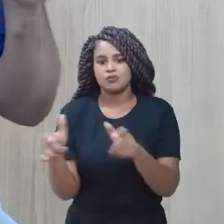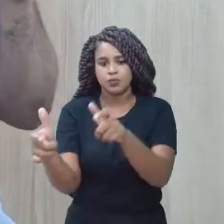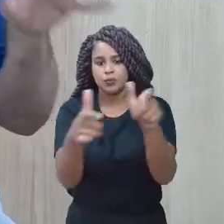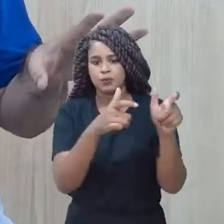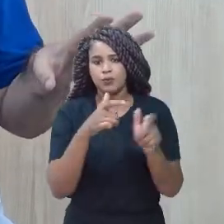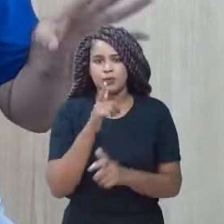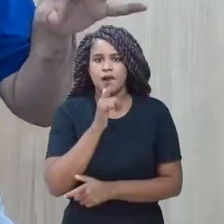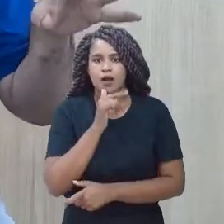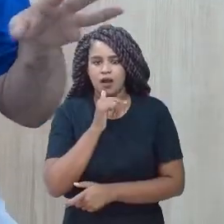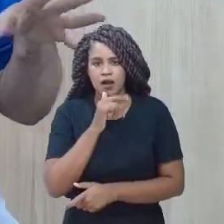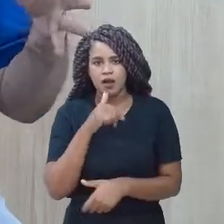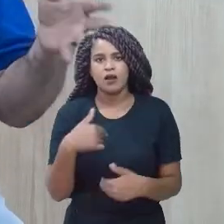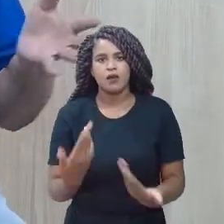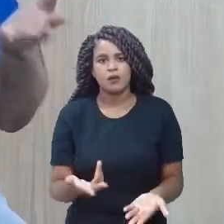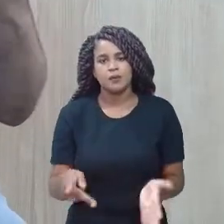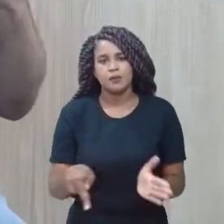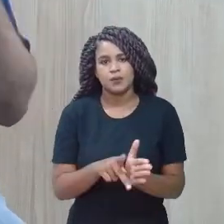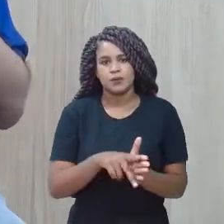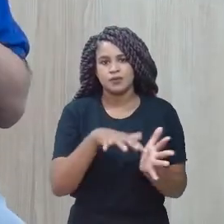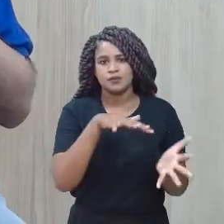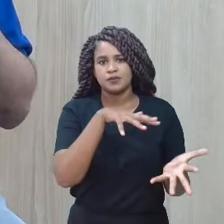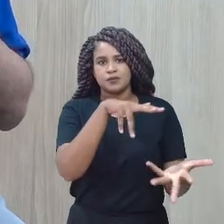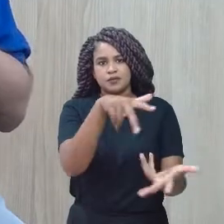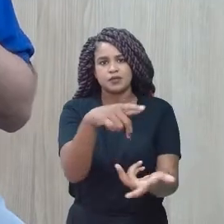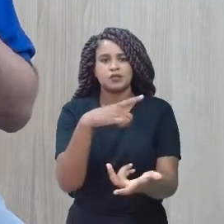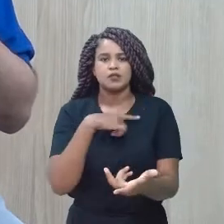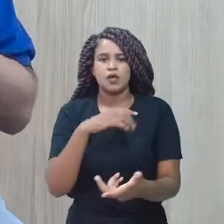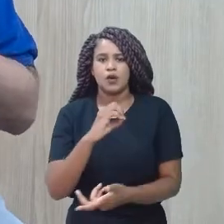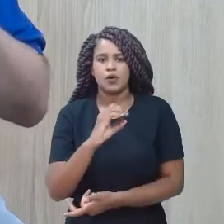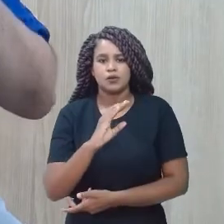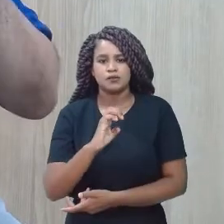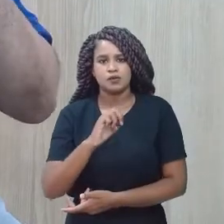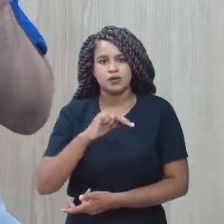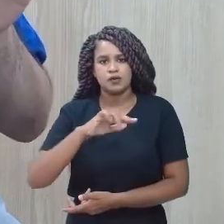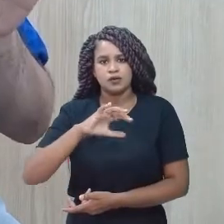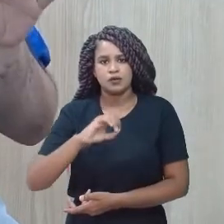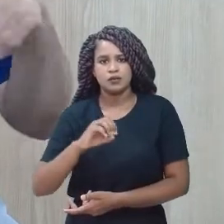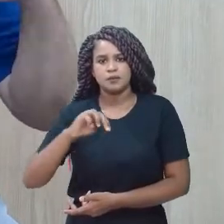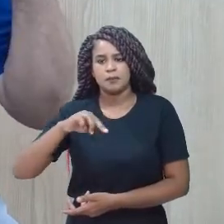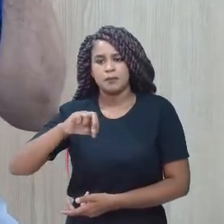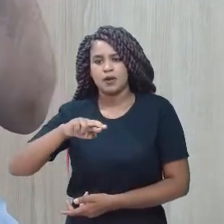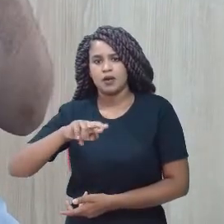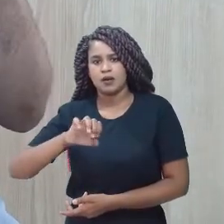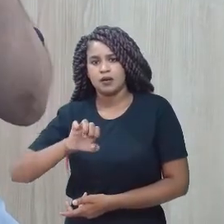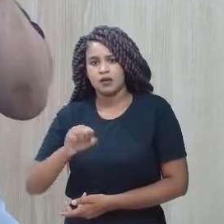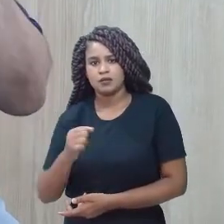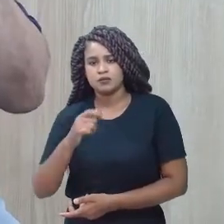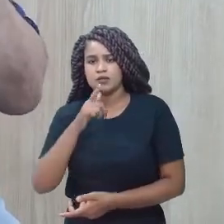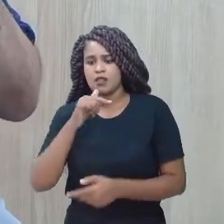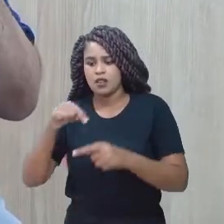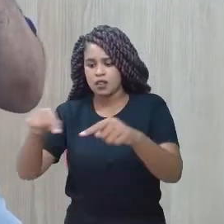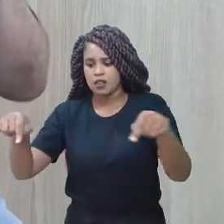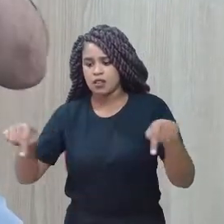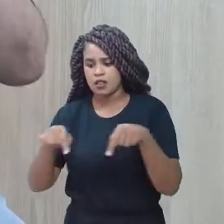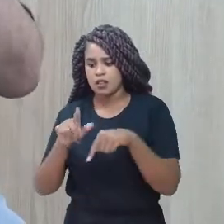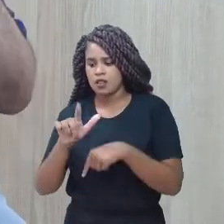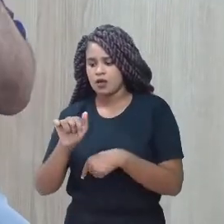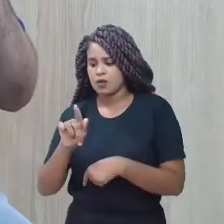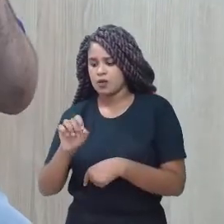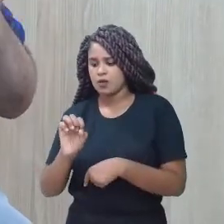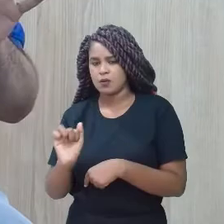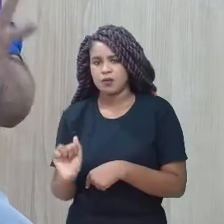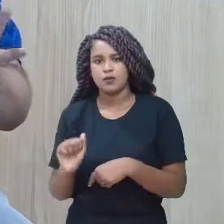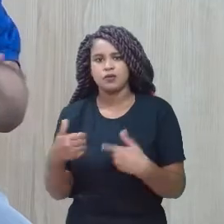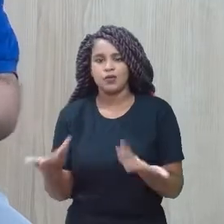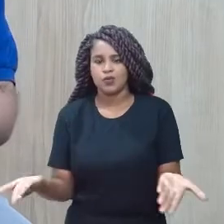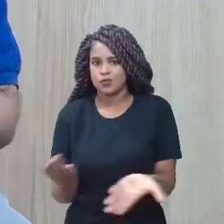temos aqui na nossa queridíssima Terra. Aí vai de oceanos, mares, lagoas, enfim, vamos devagarzinho conhecer tudo isso na nossa aula